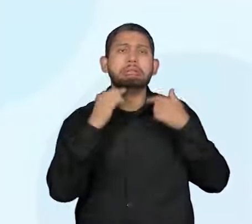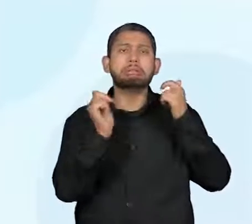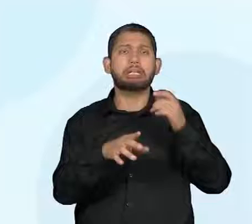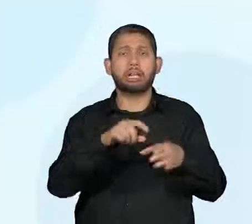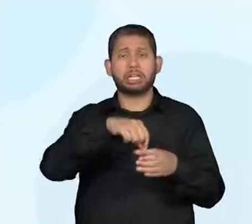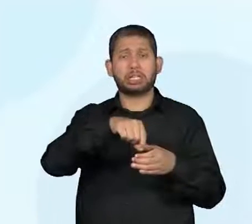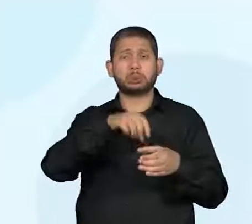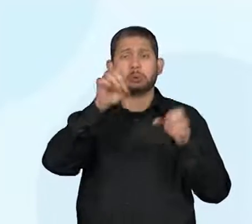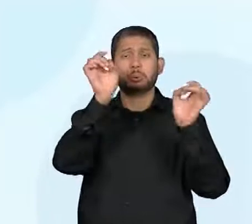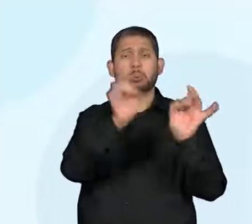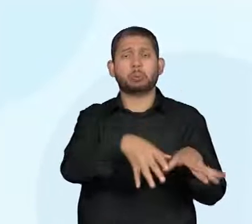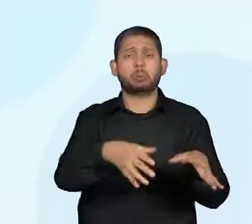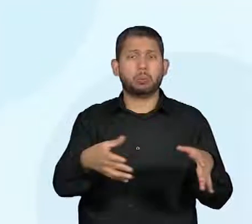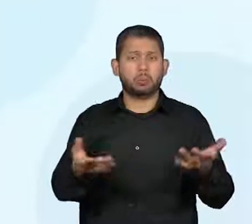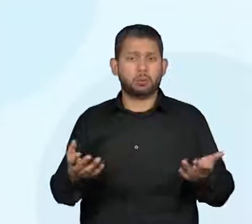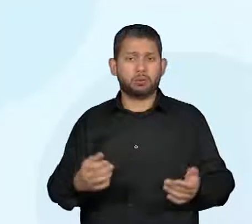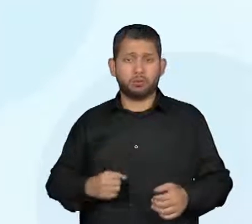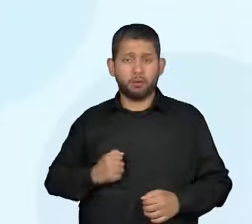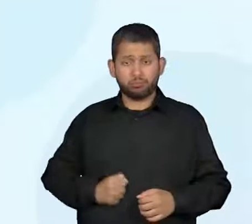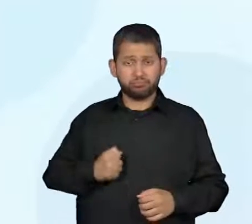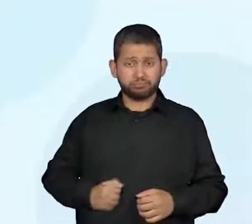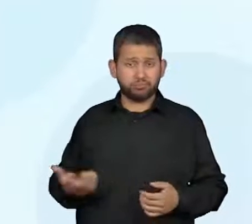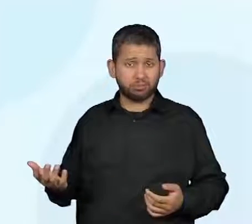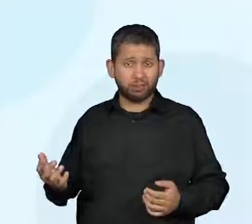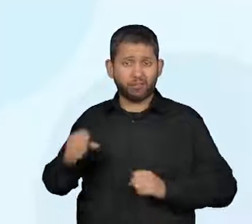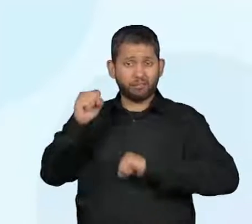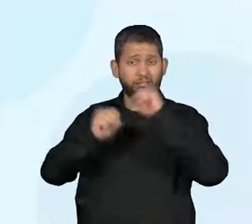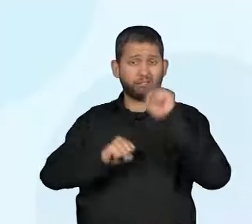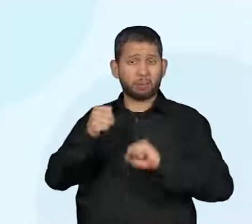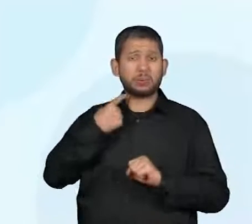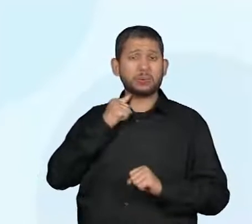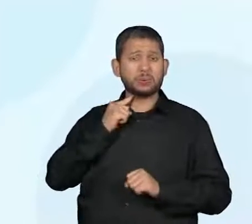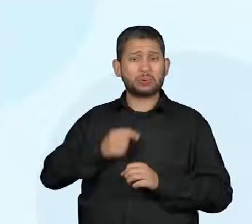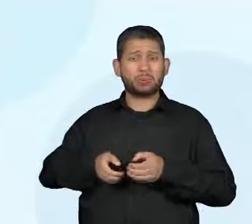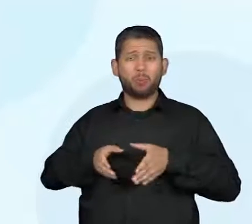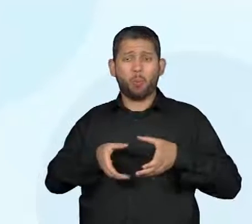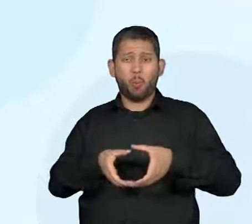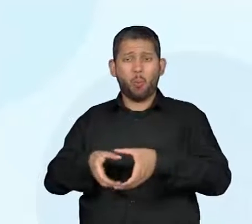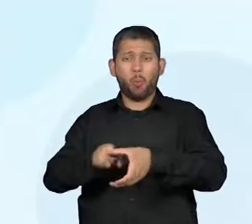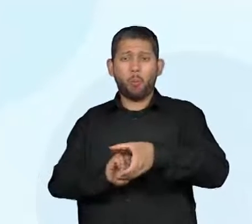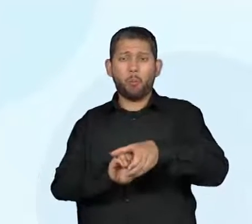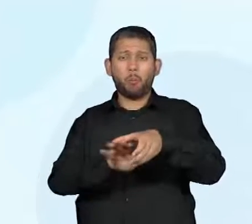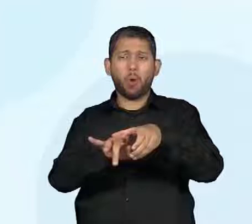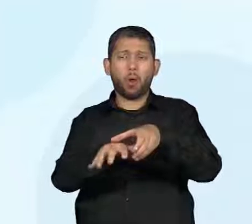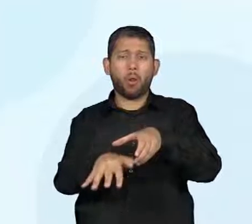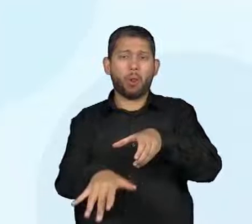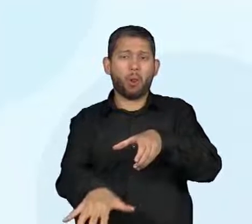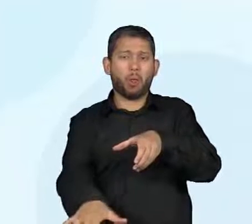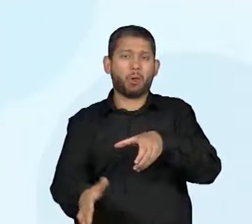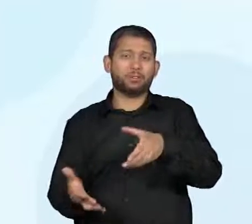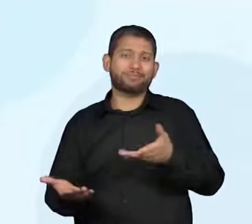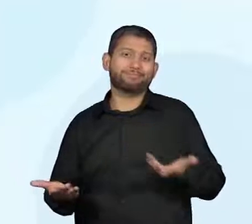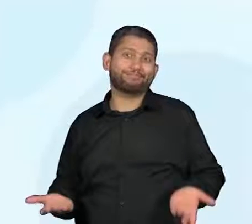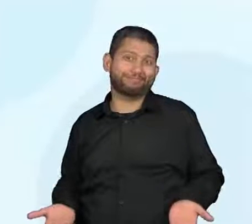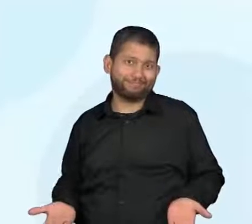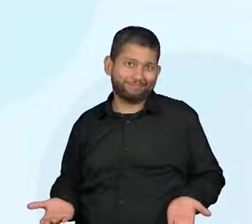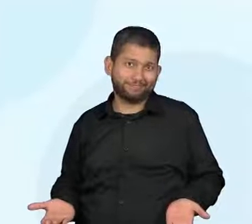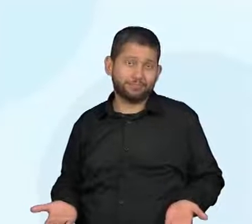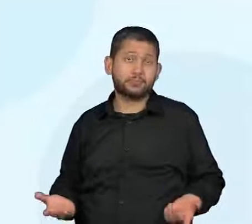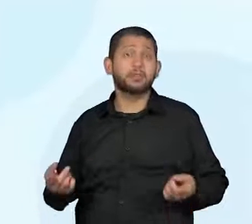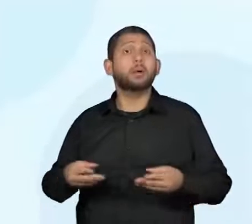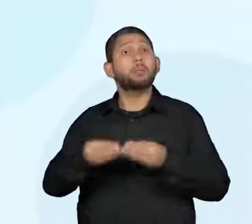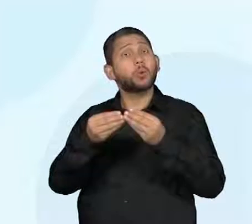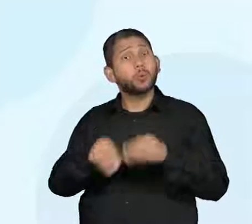jogam ali os dejetos das fábricas nos rios e aí polui muito, muito mesmo. Em contrapartida, tem